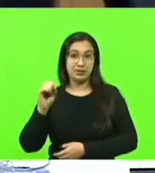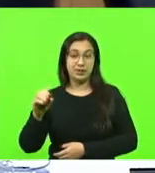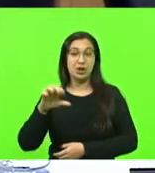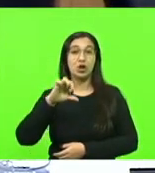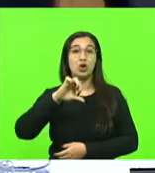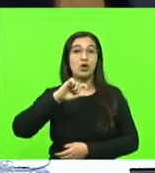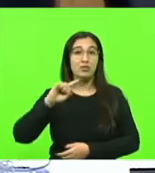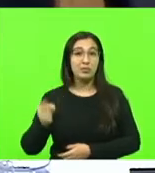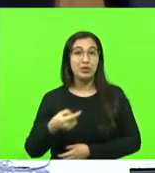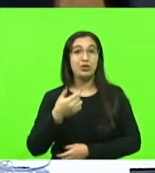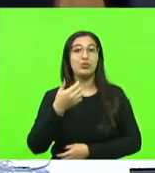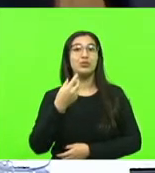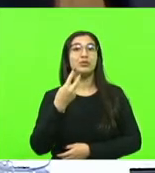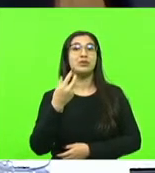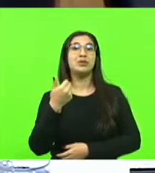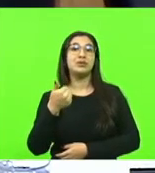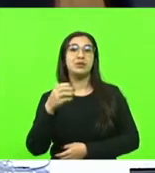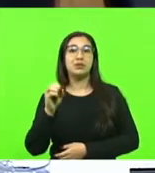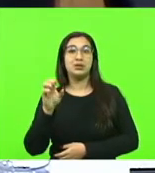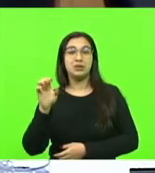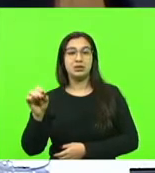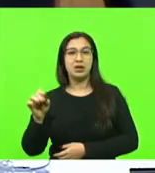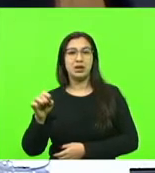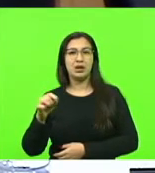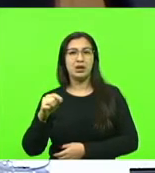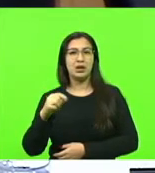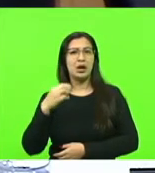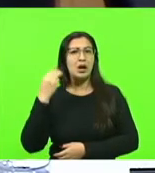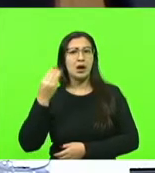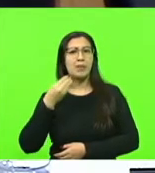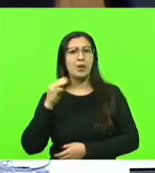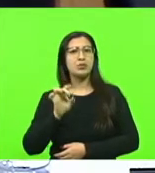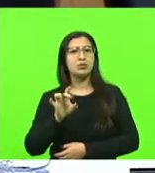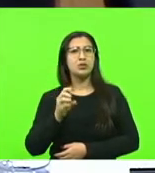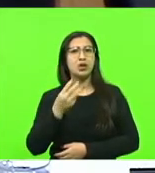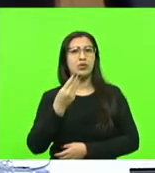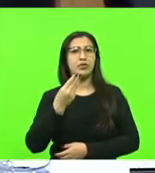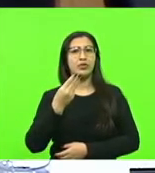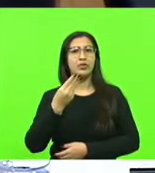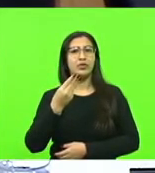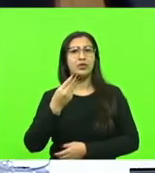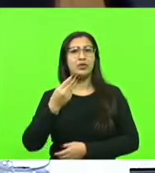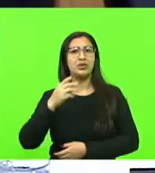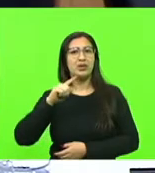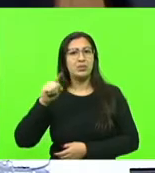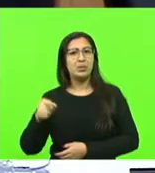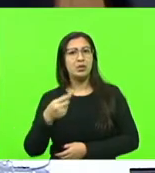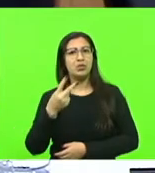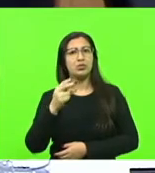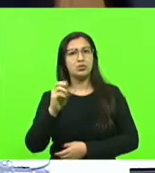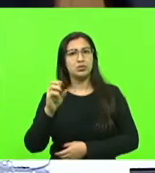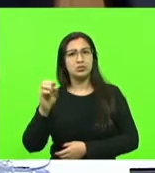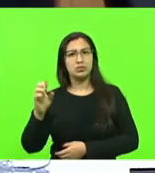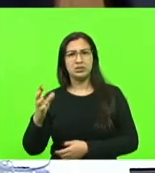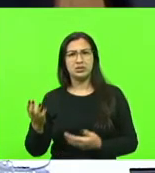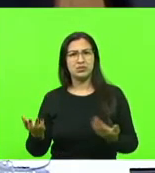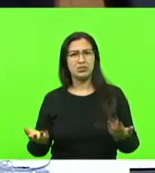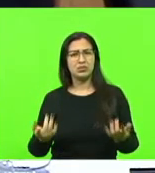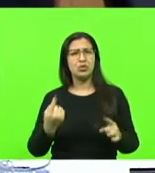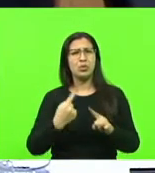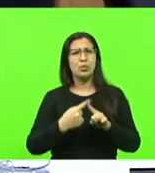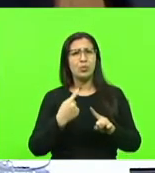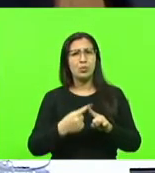e o Márcio Machado, 3 e 200. Discriminatório. que quando a regra do jogo está colocada,